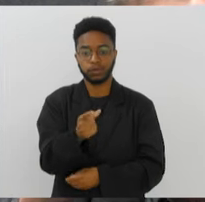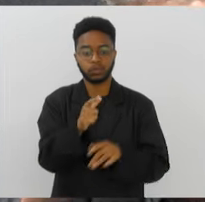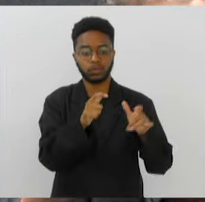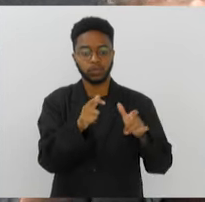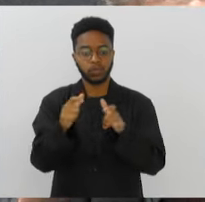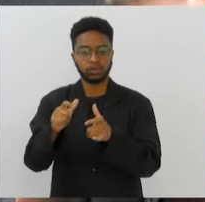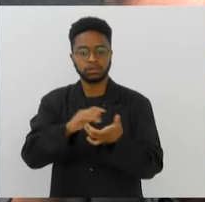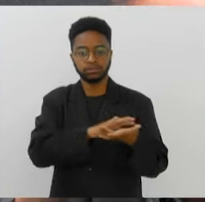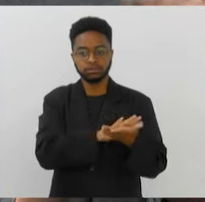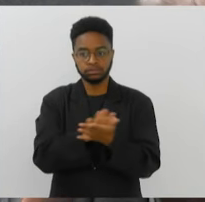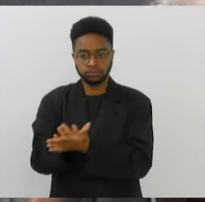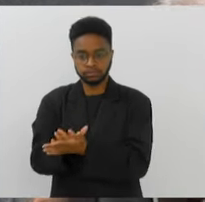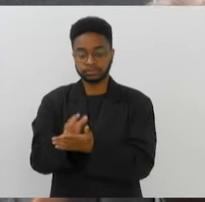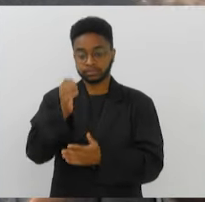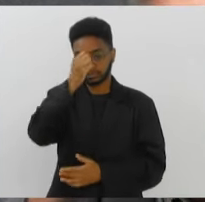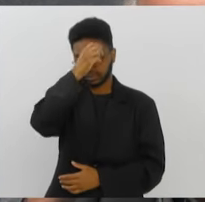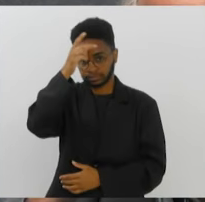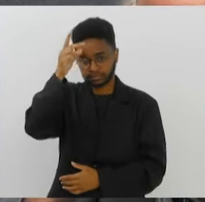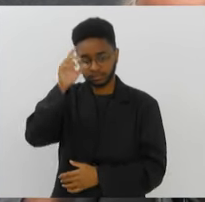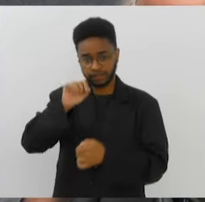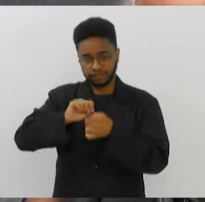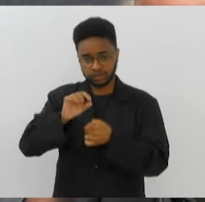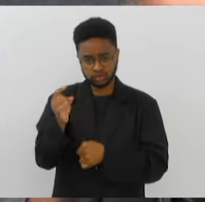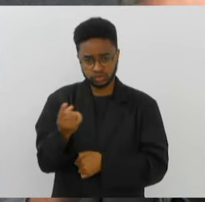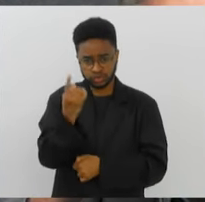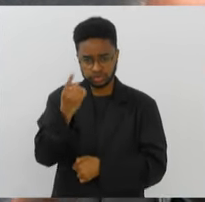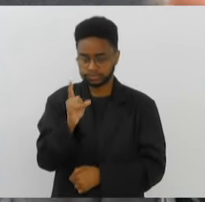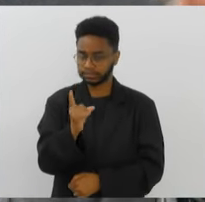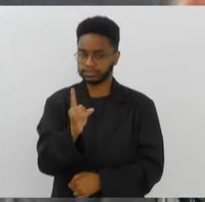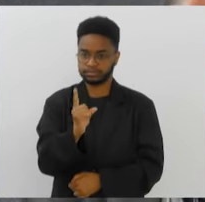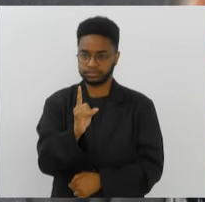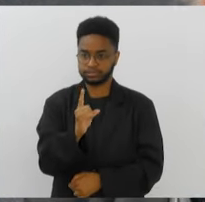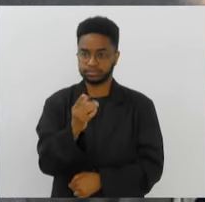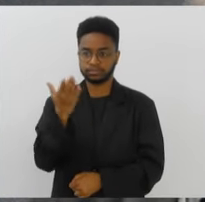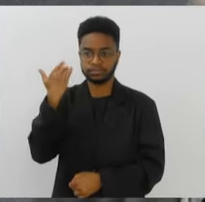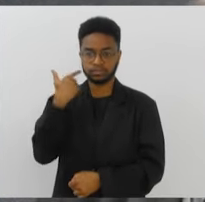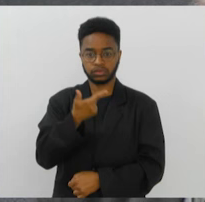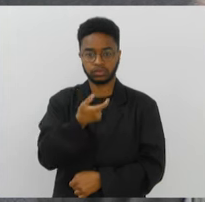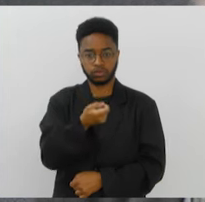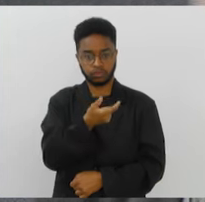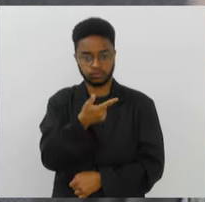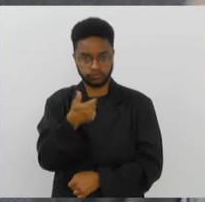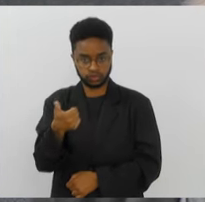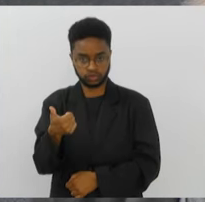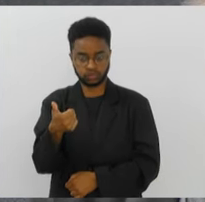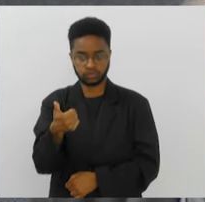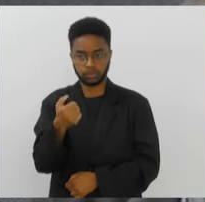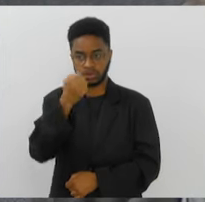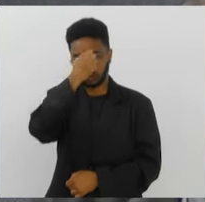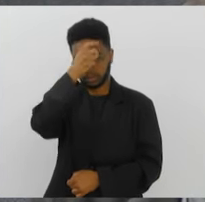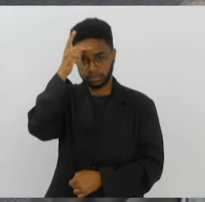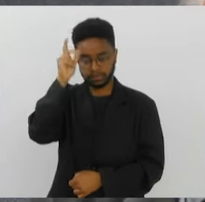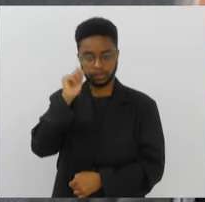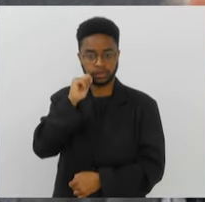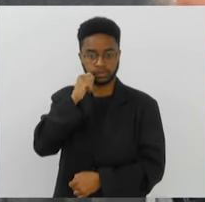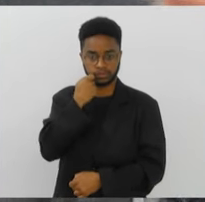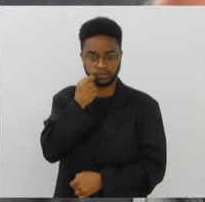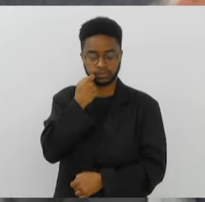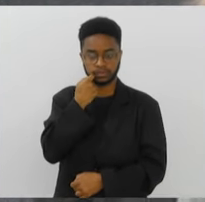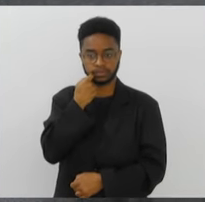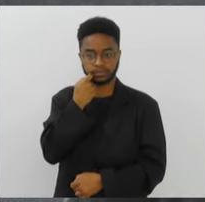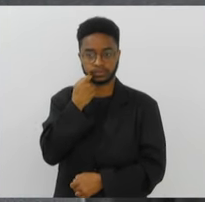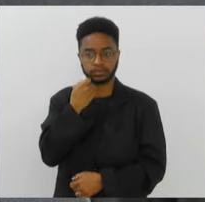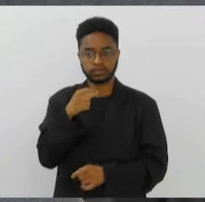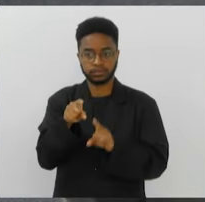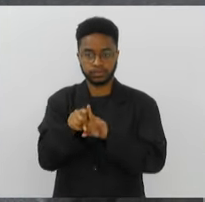demolidas, a prefeitura não fez isso sozinha. Né, ainda em 2021, o prefeito Eduardo Paes, e